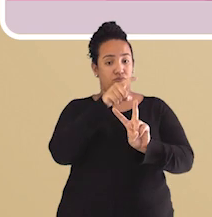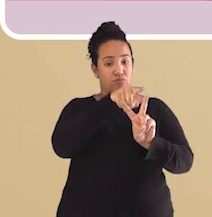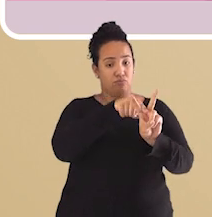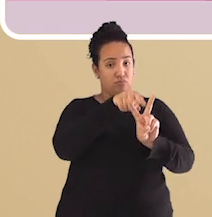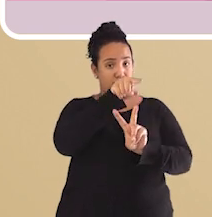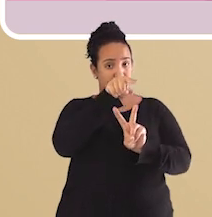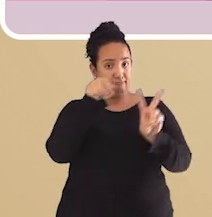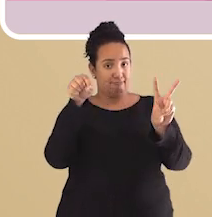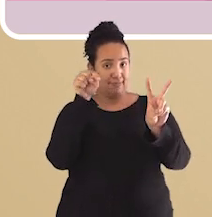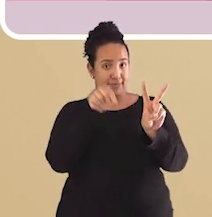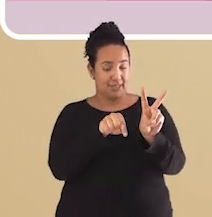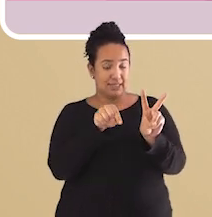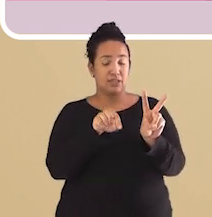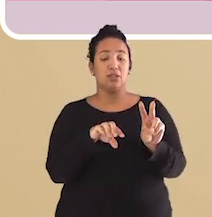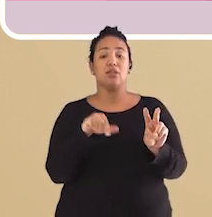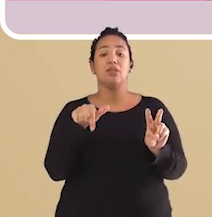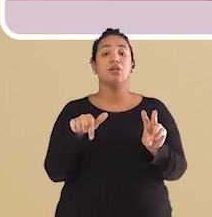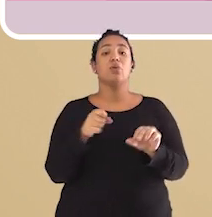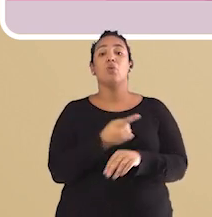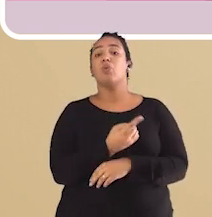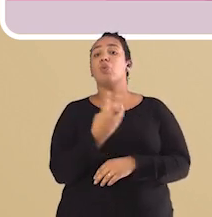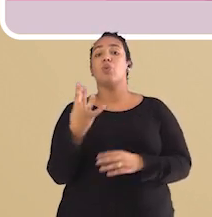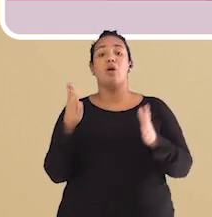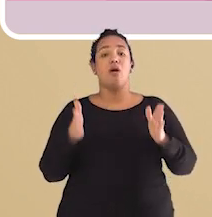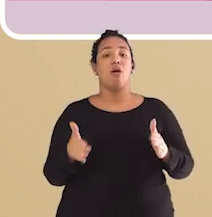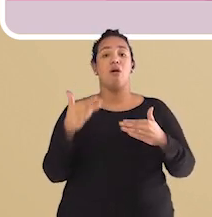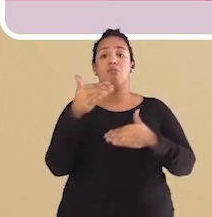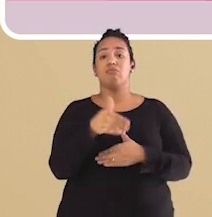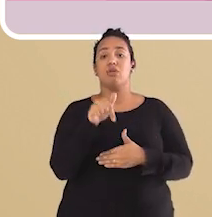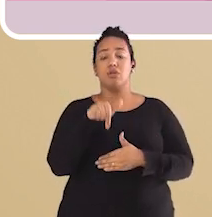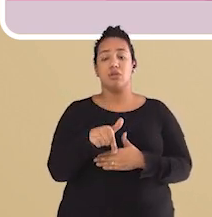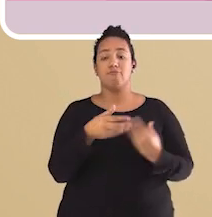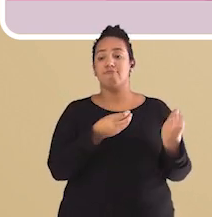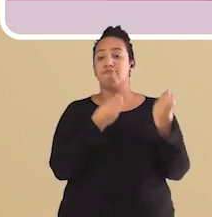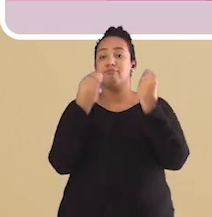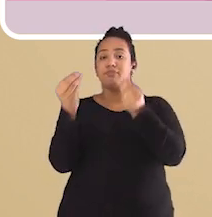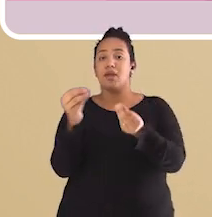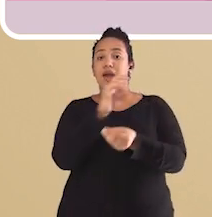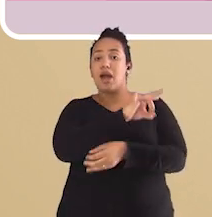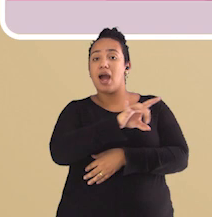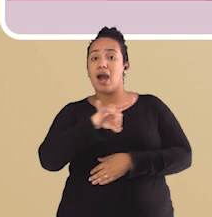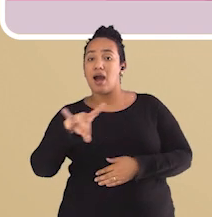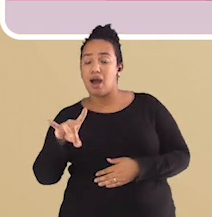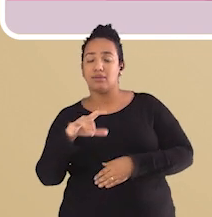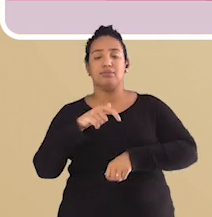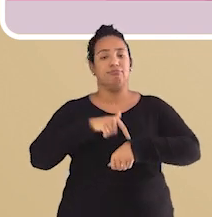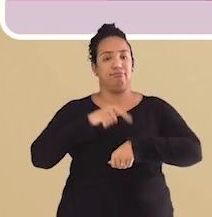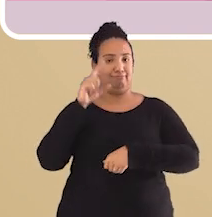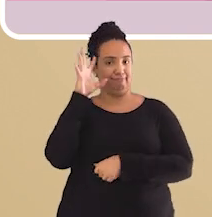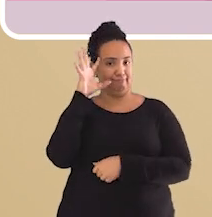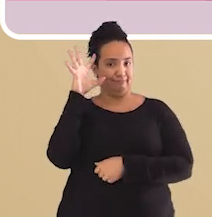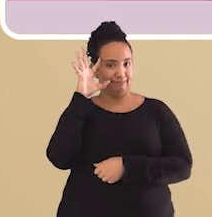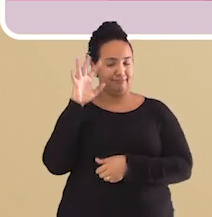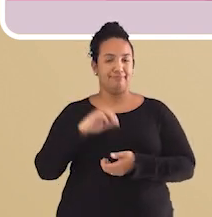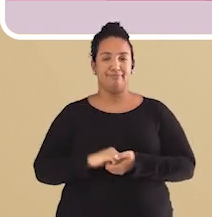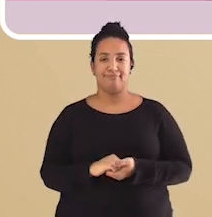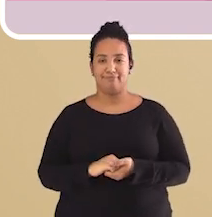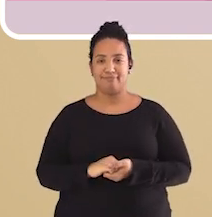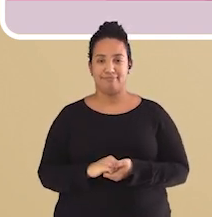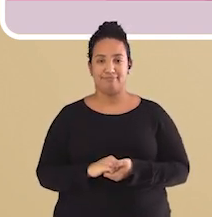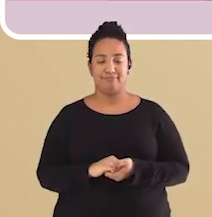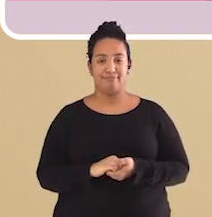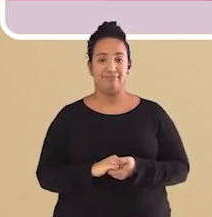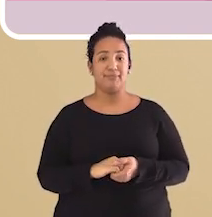da quantidade arrecadada, quantas cestas Lúcia vai doar para cada instituição? Vou dar um tempo para vocês